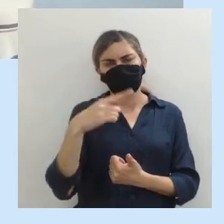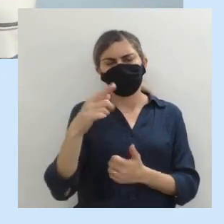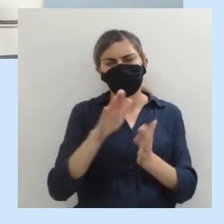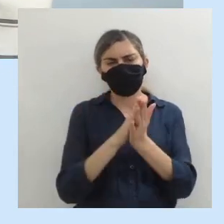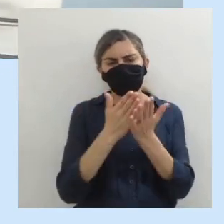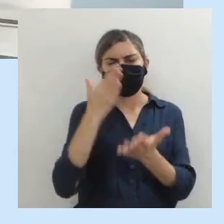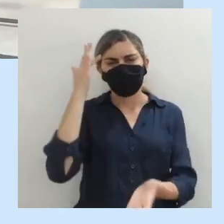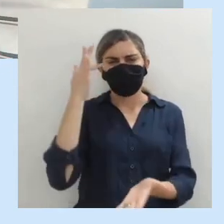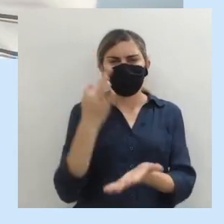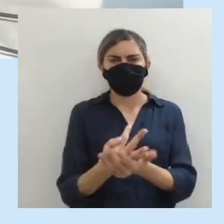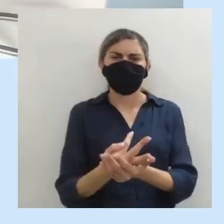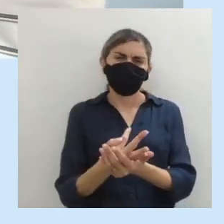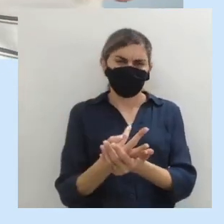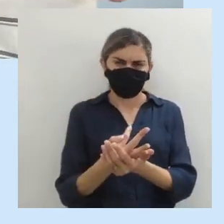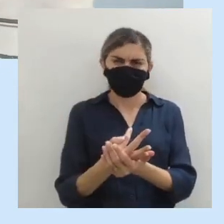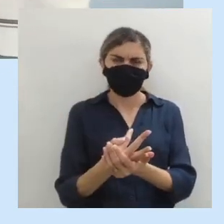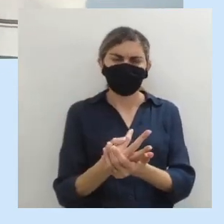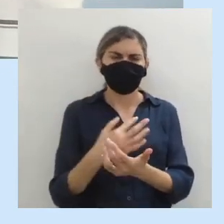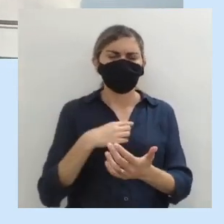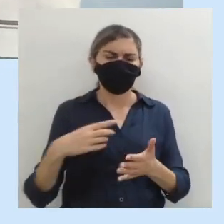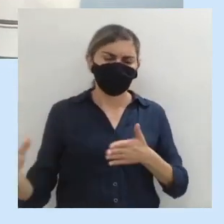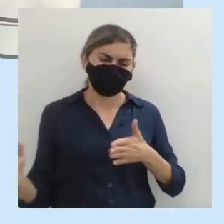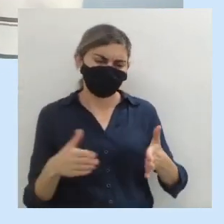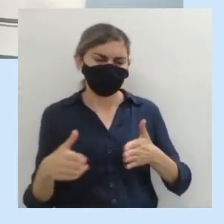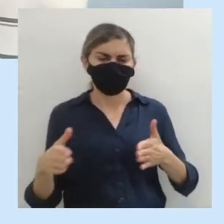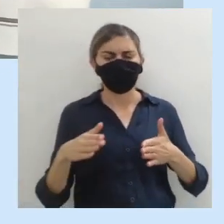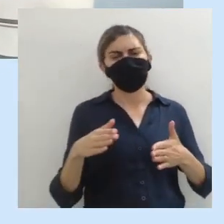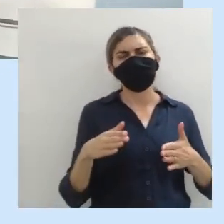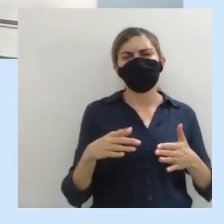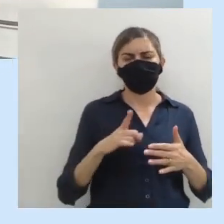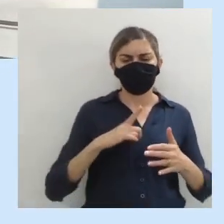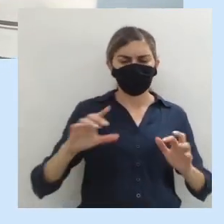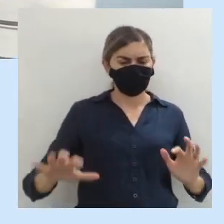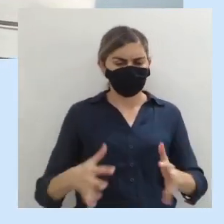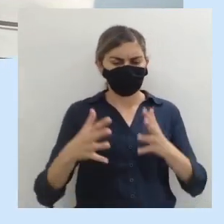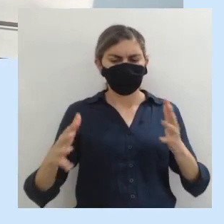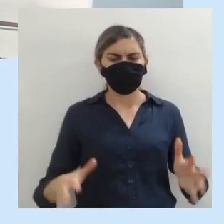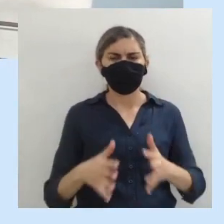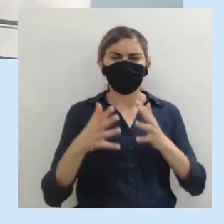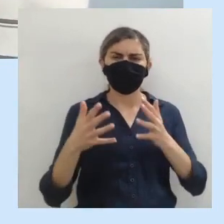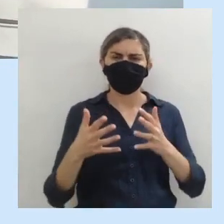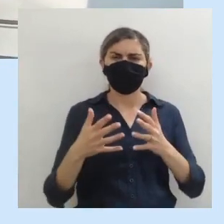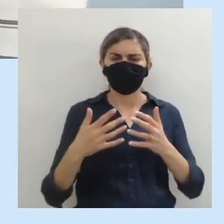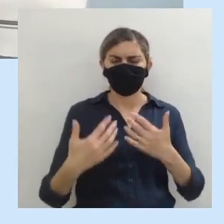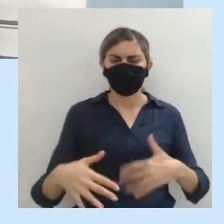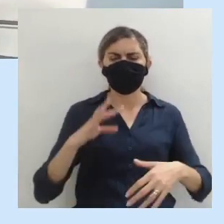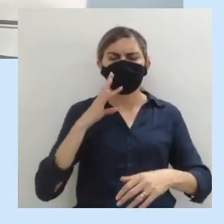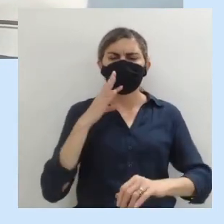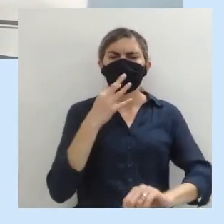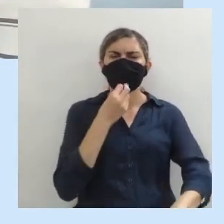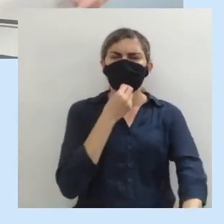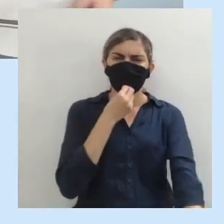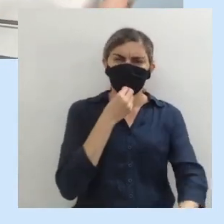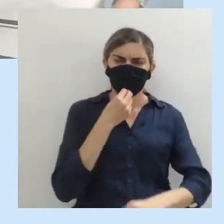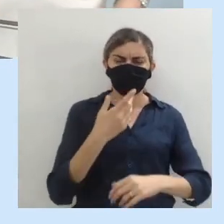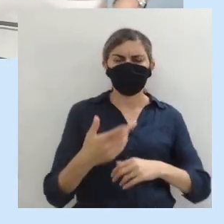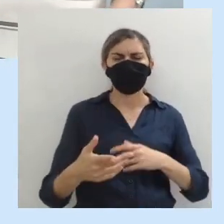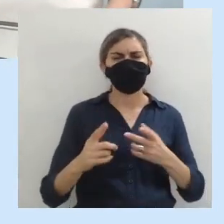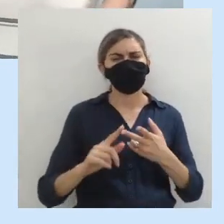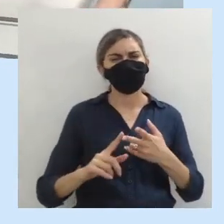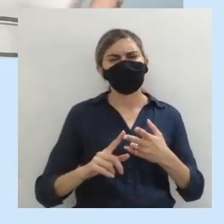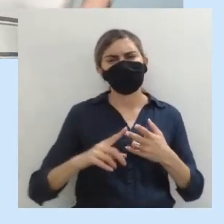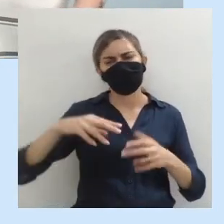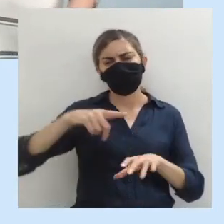fé. Imperou durante a escolástica uma intensa mobilização para o conhecimento das